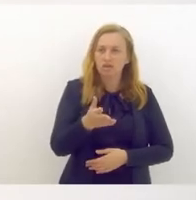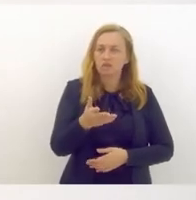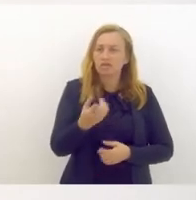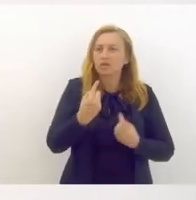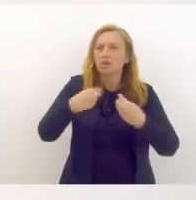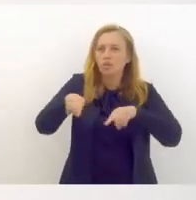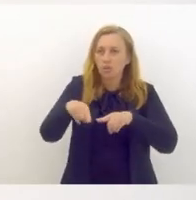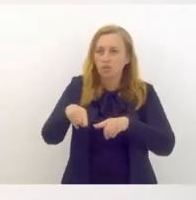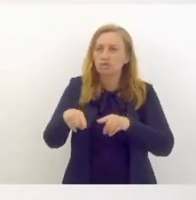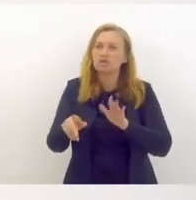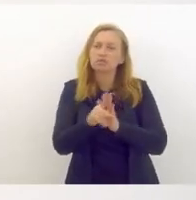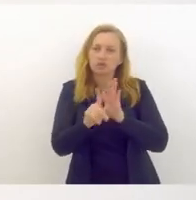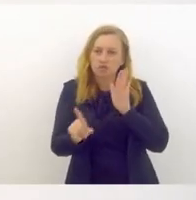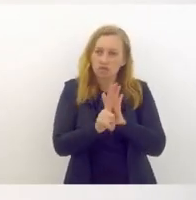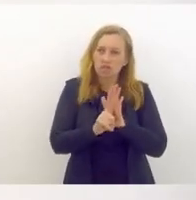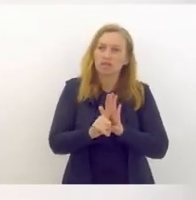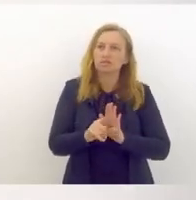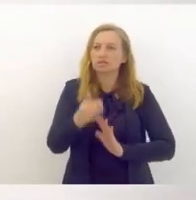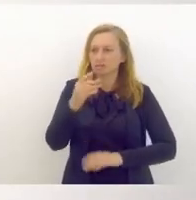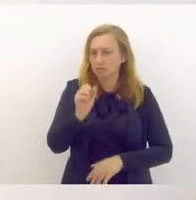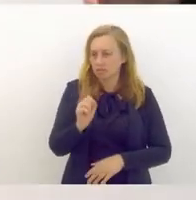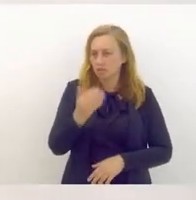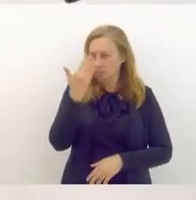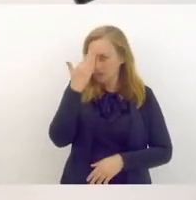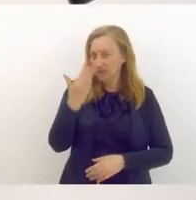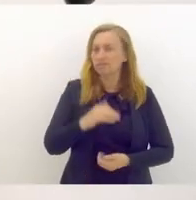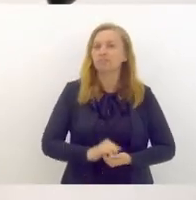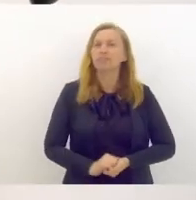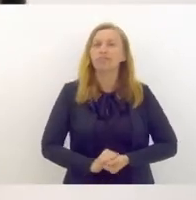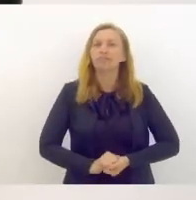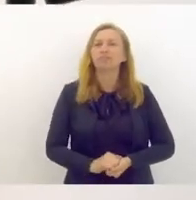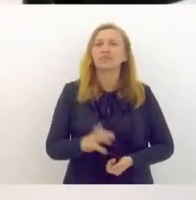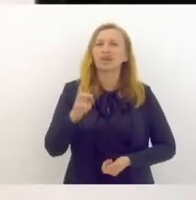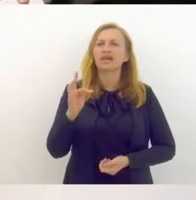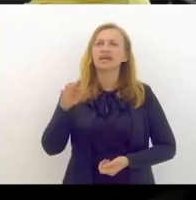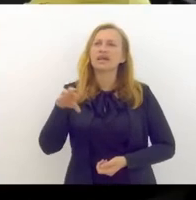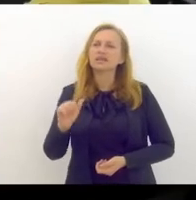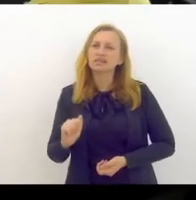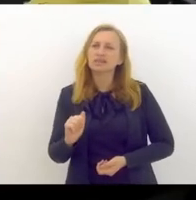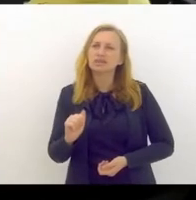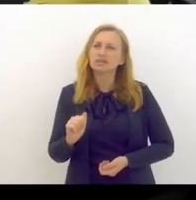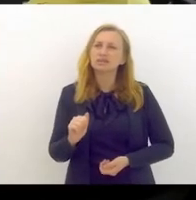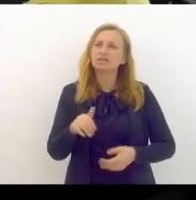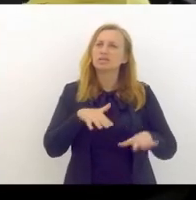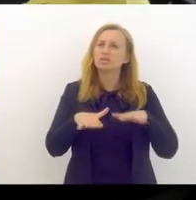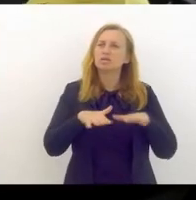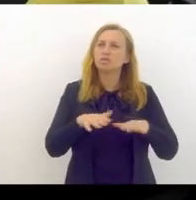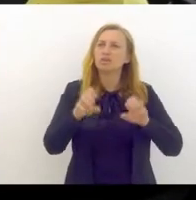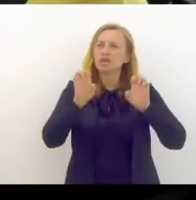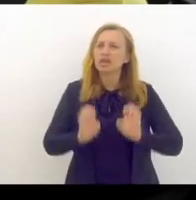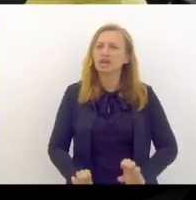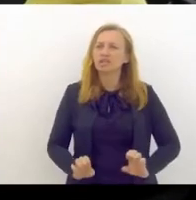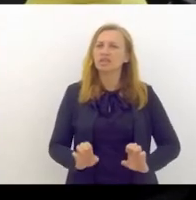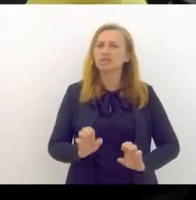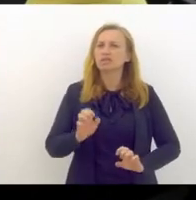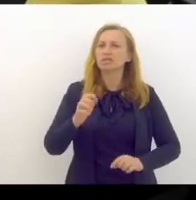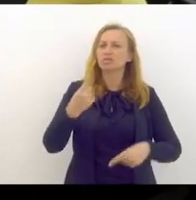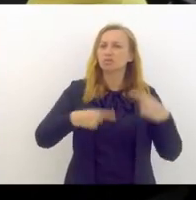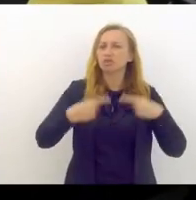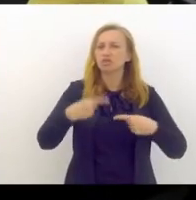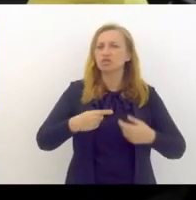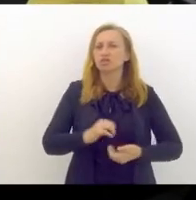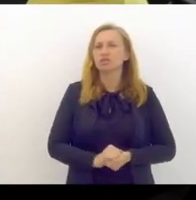contra esse projeto de lei. Ok, é isso. Obrigado. Obrigado. Renata, por favor, Movimento Ética na Política.